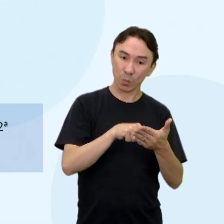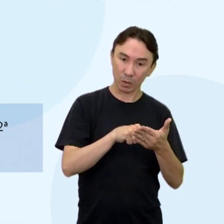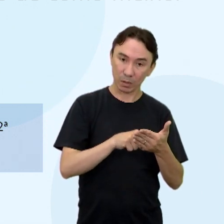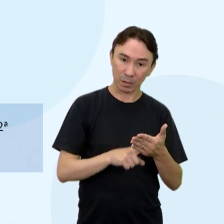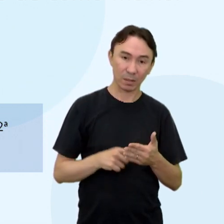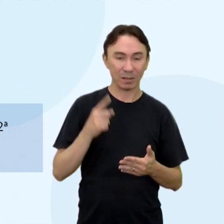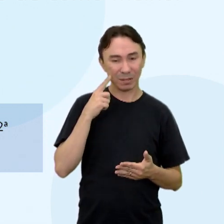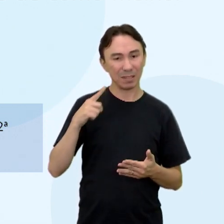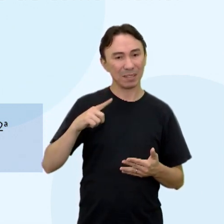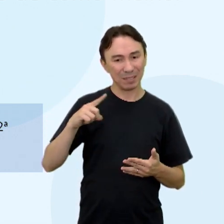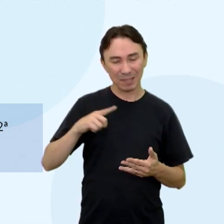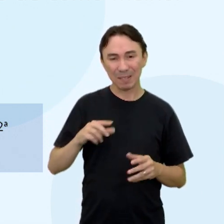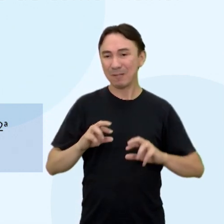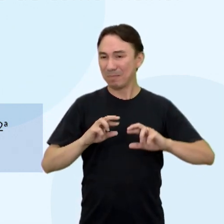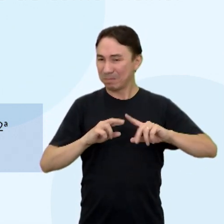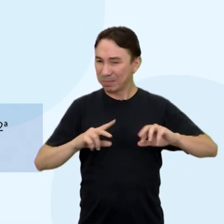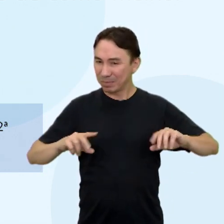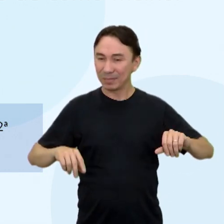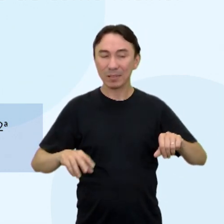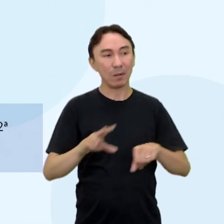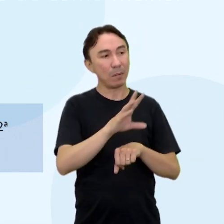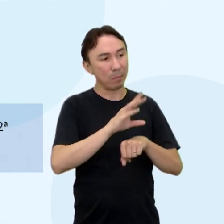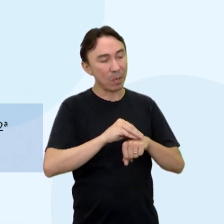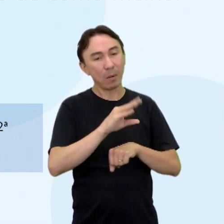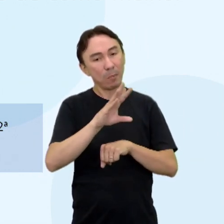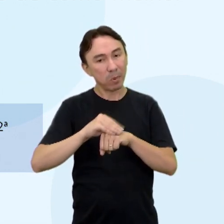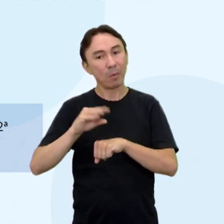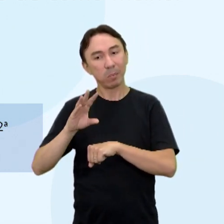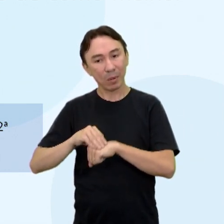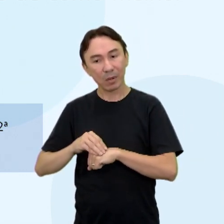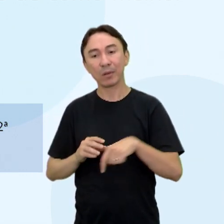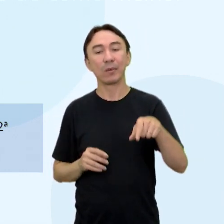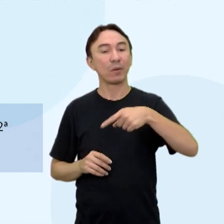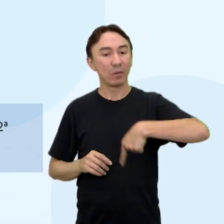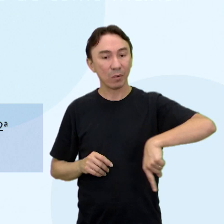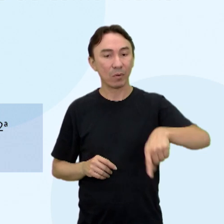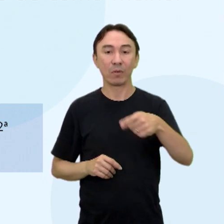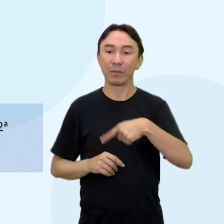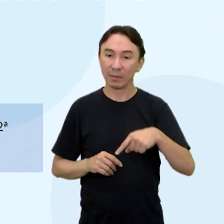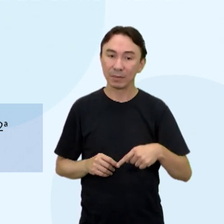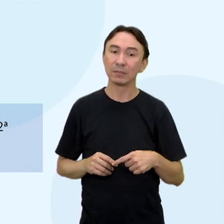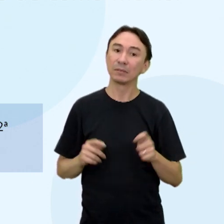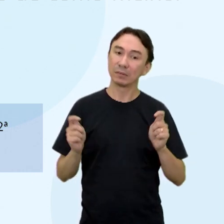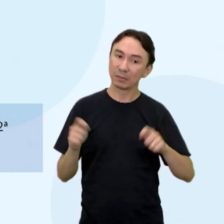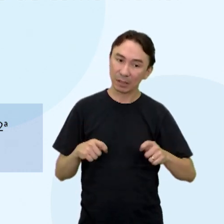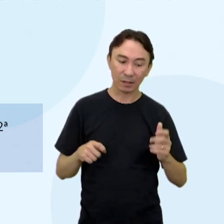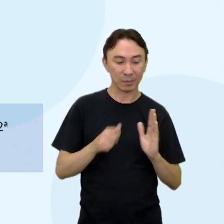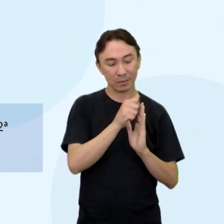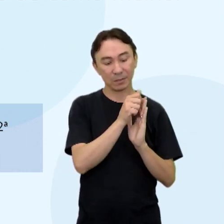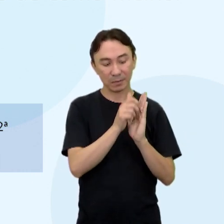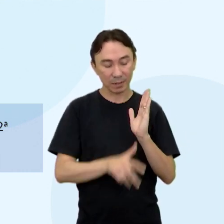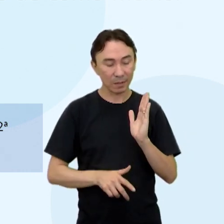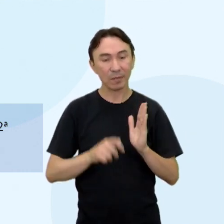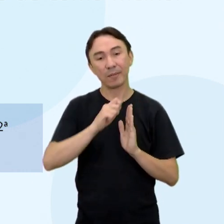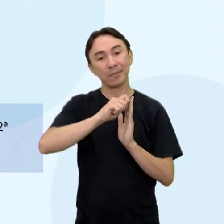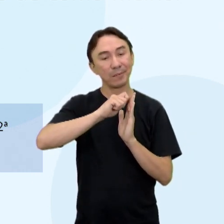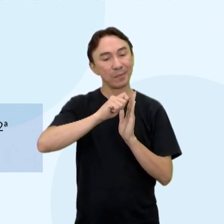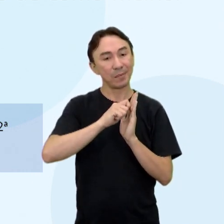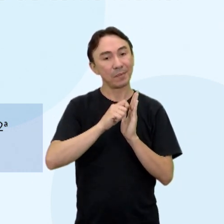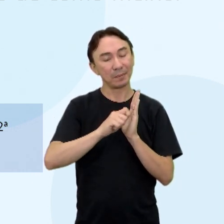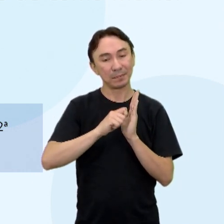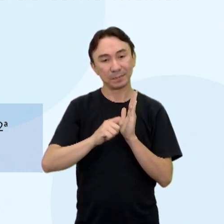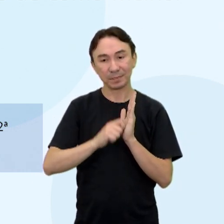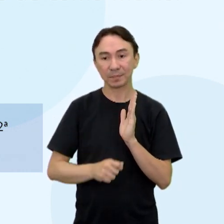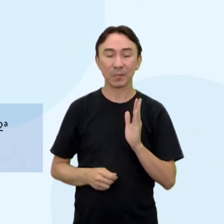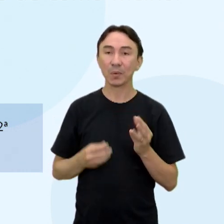dos recursos que temos à nossa disposição para a realização das atividades, elaborando assim estratégias de